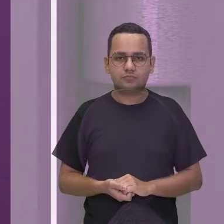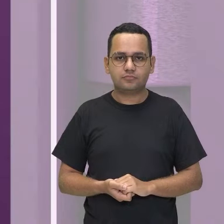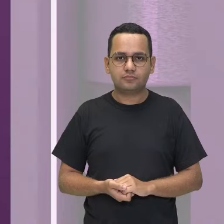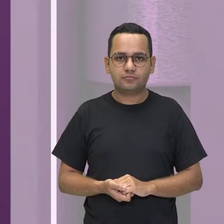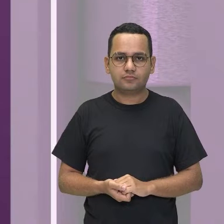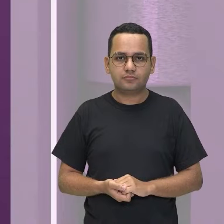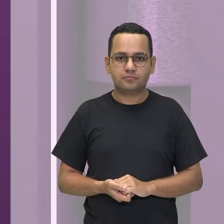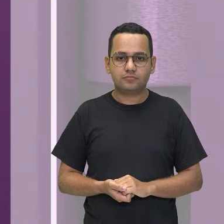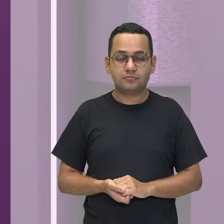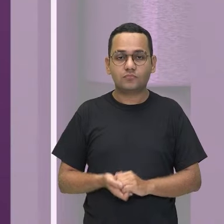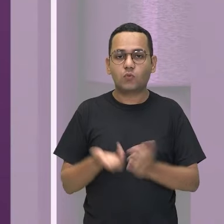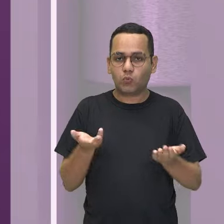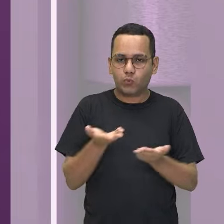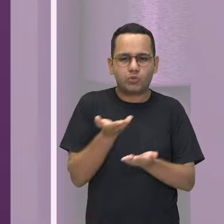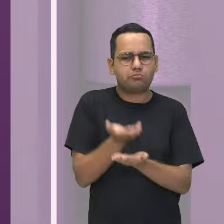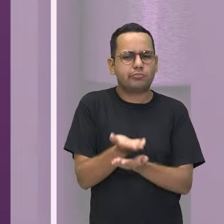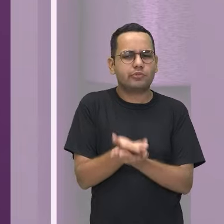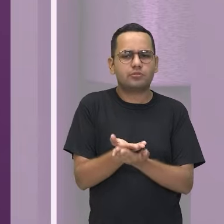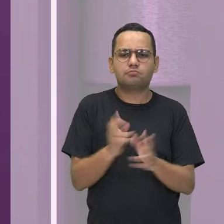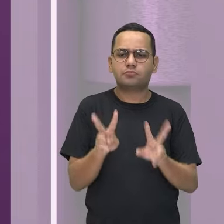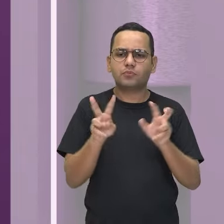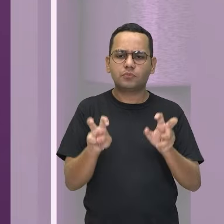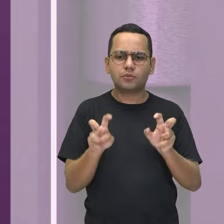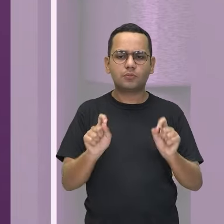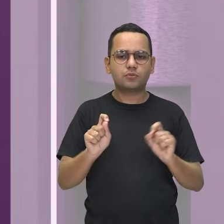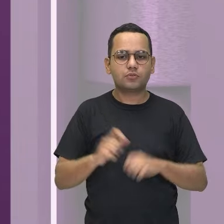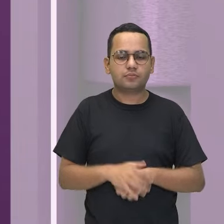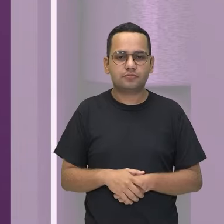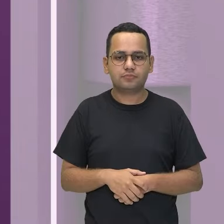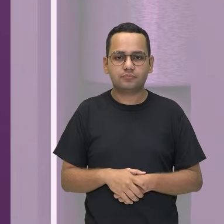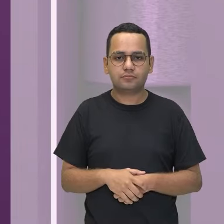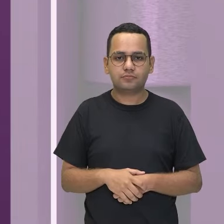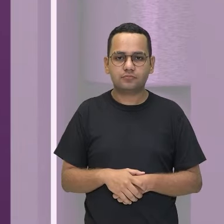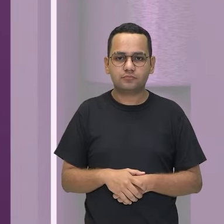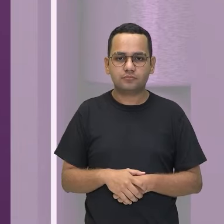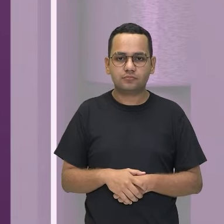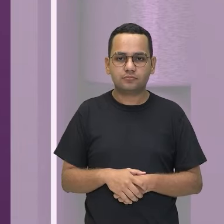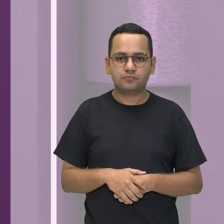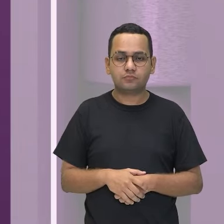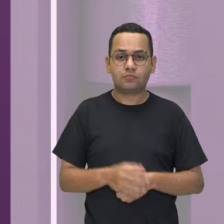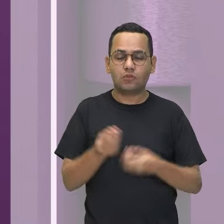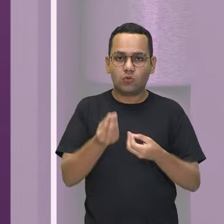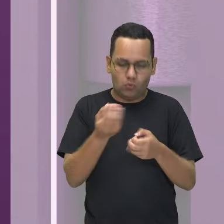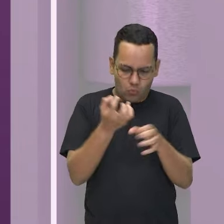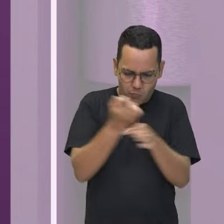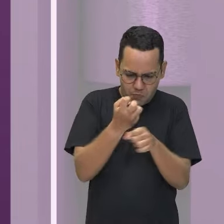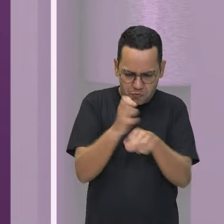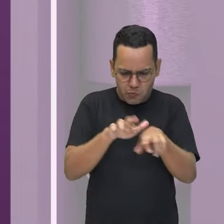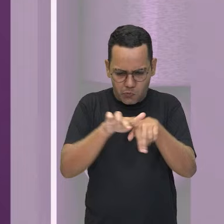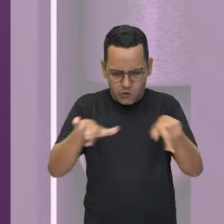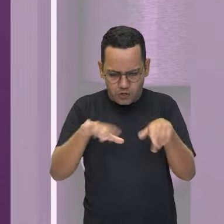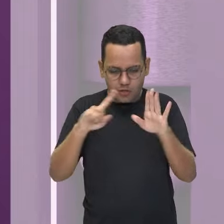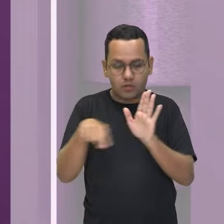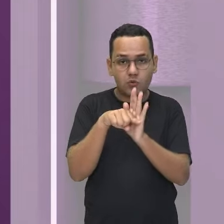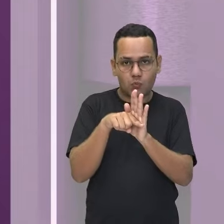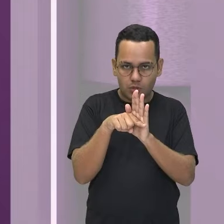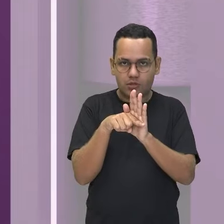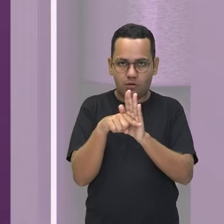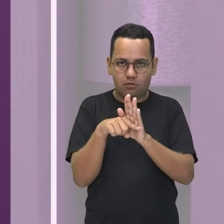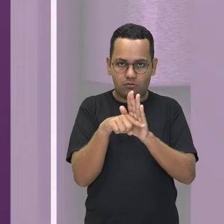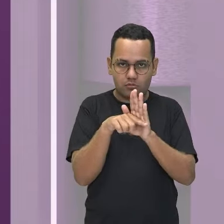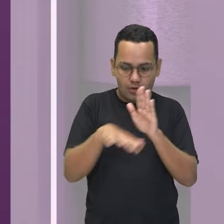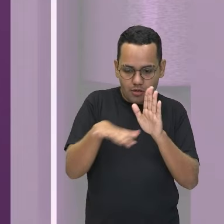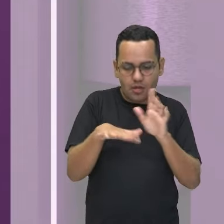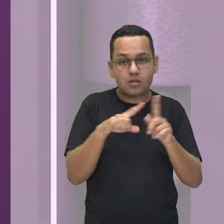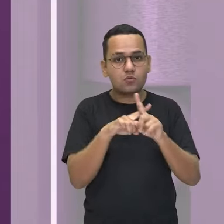E na aula de hoje, nós vamos aprender exatamente efetuar a operação de subtração